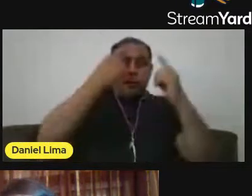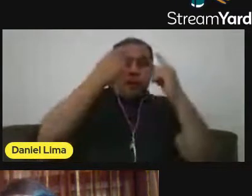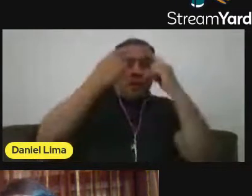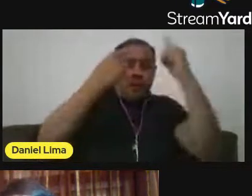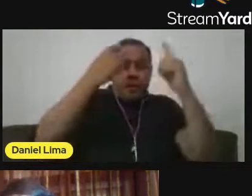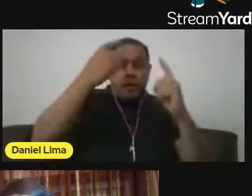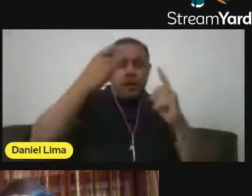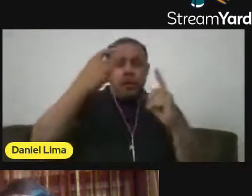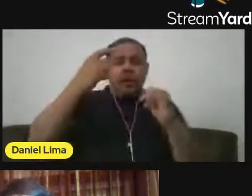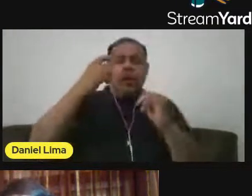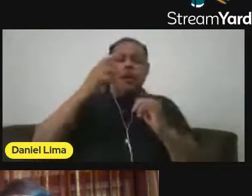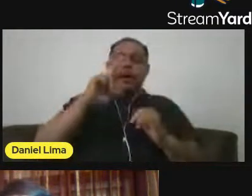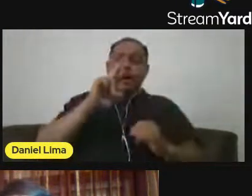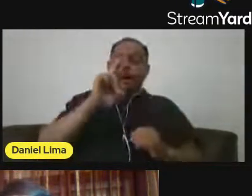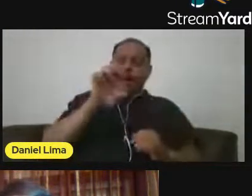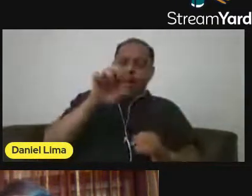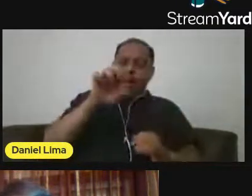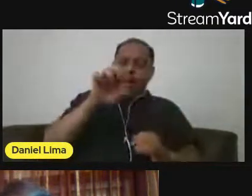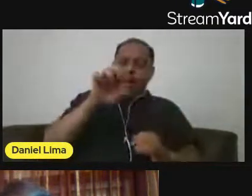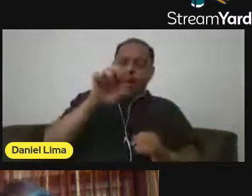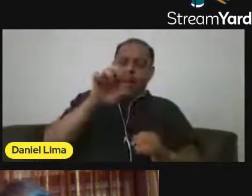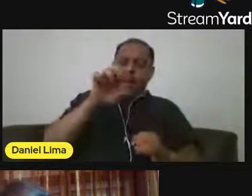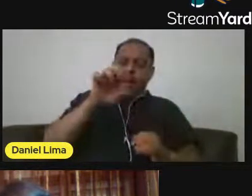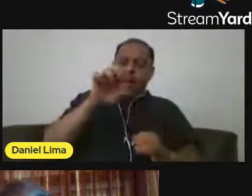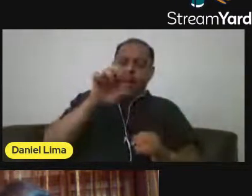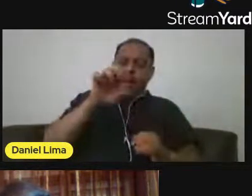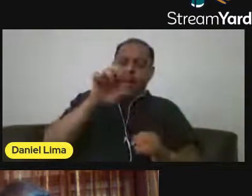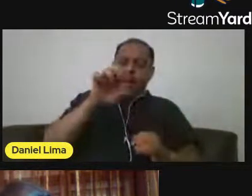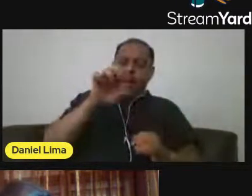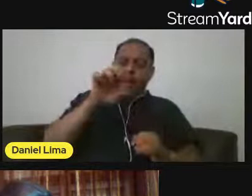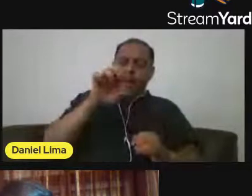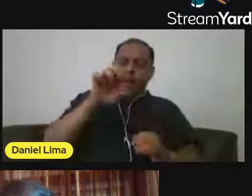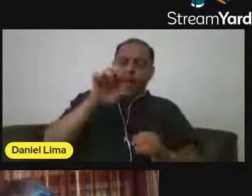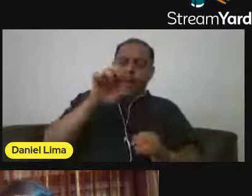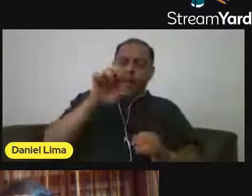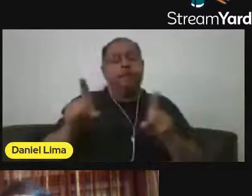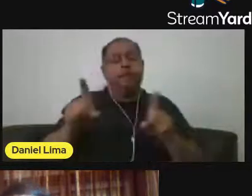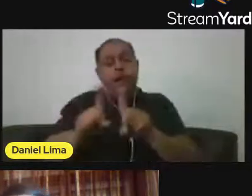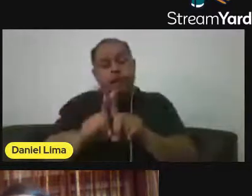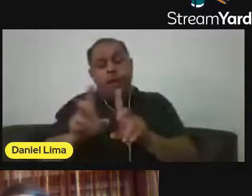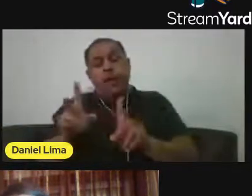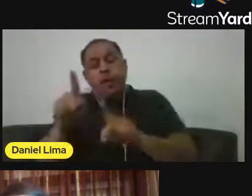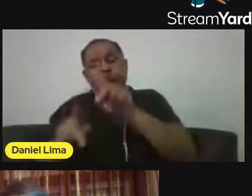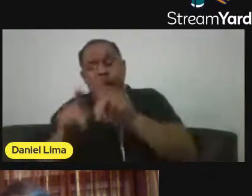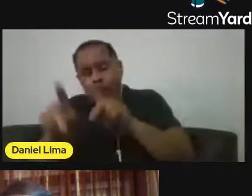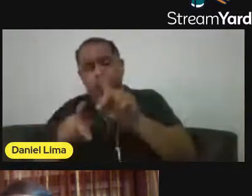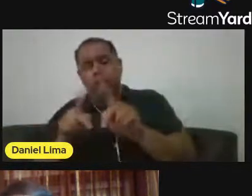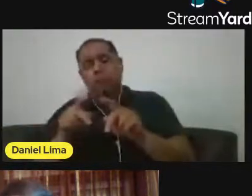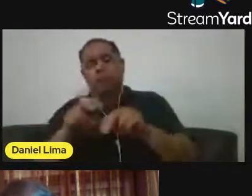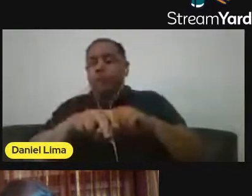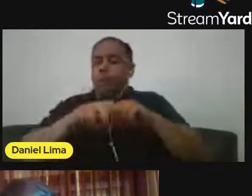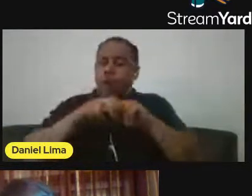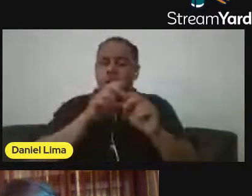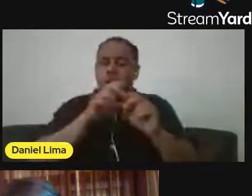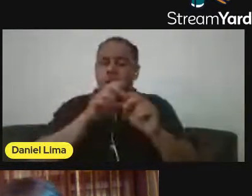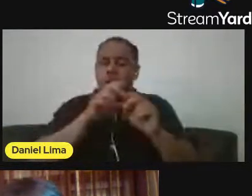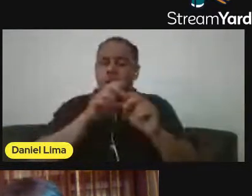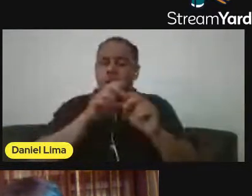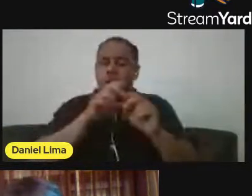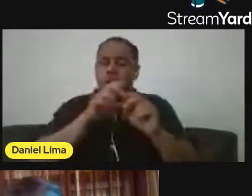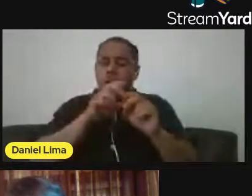e também um povo que, através dos descobrimentos, através das